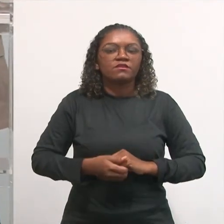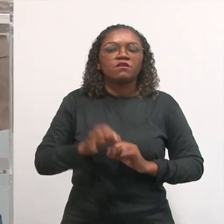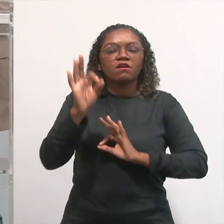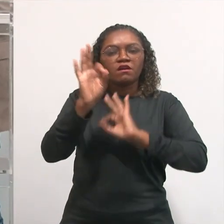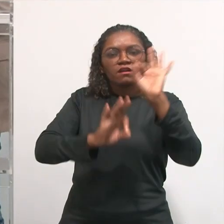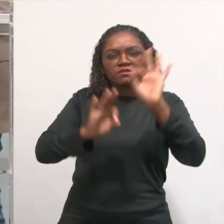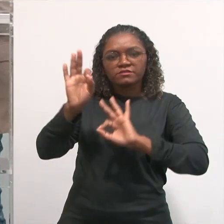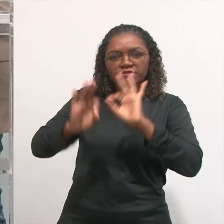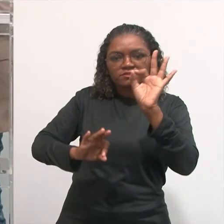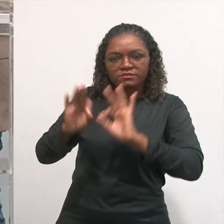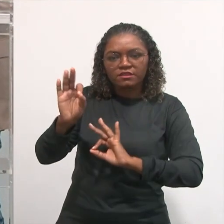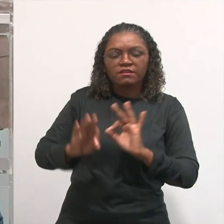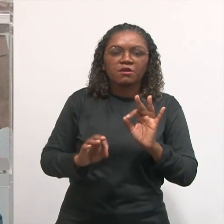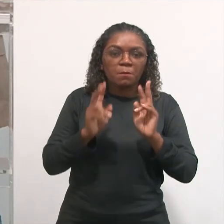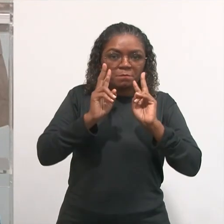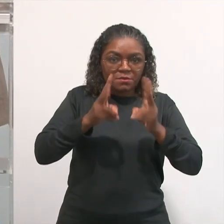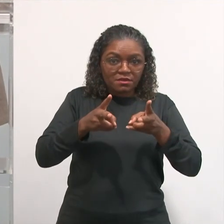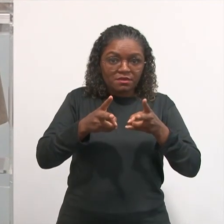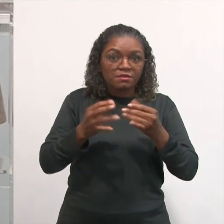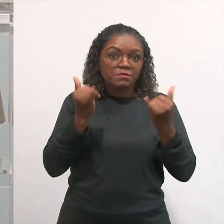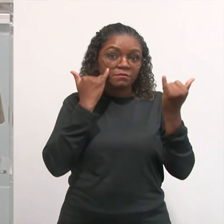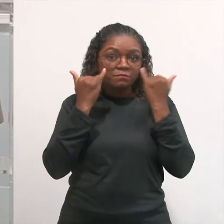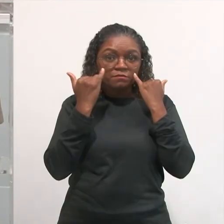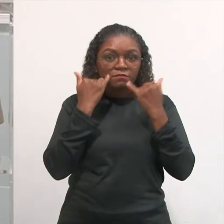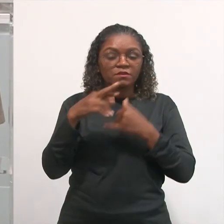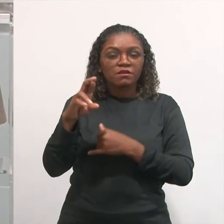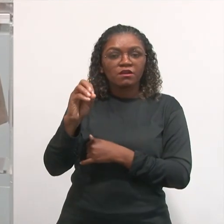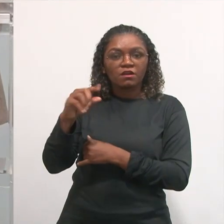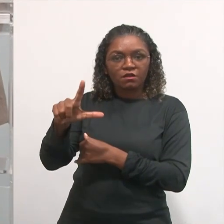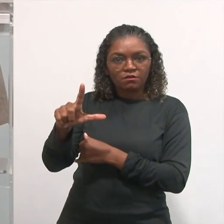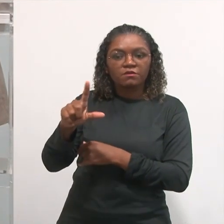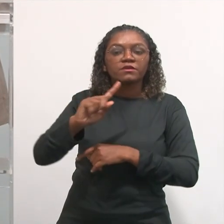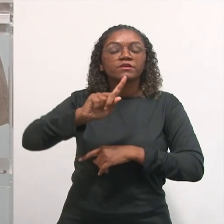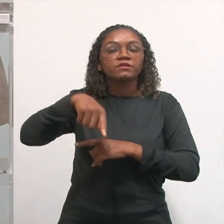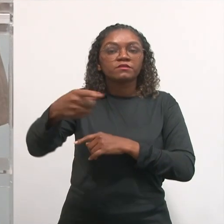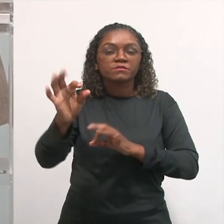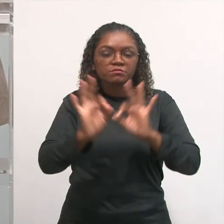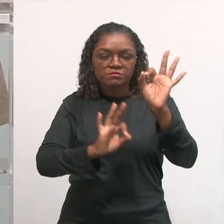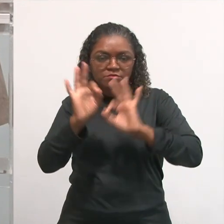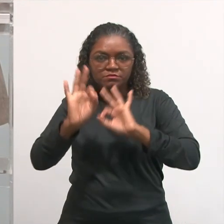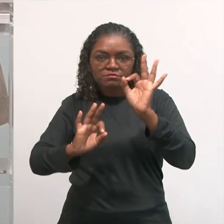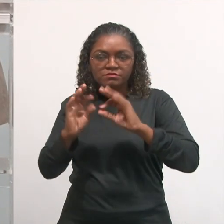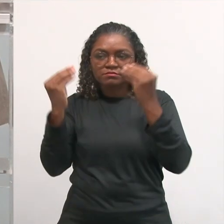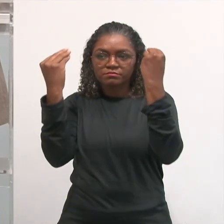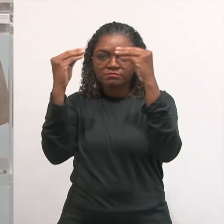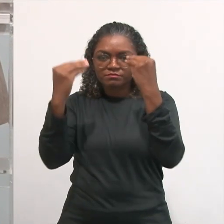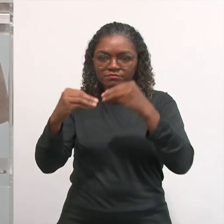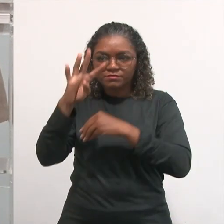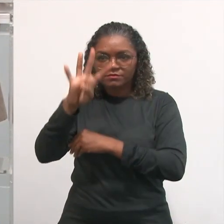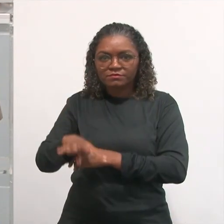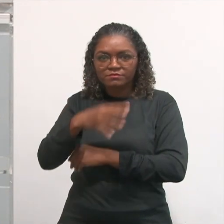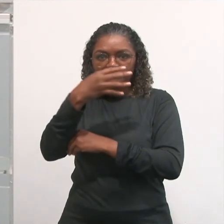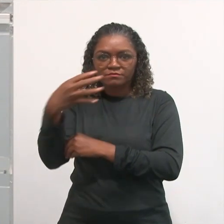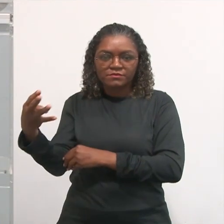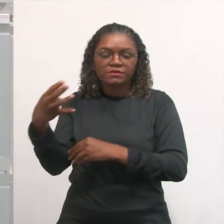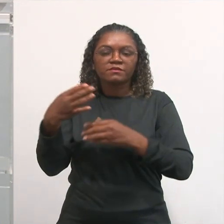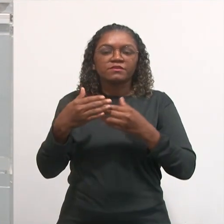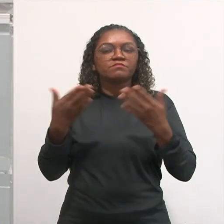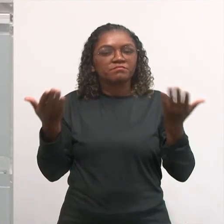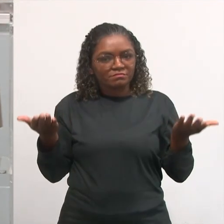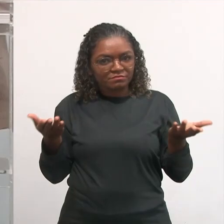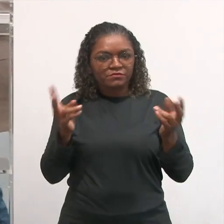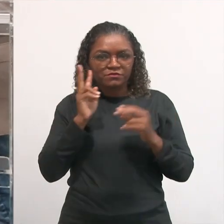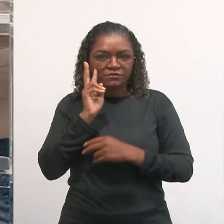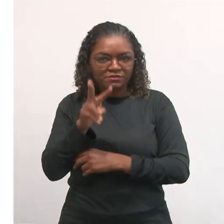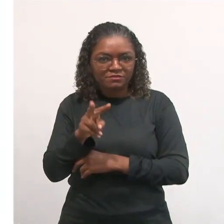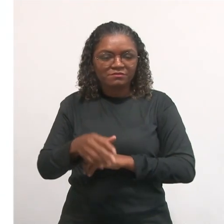organizar aqueles hall de dados que a gente teve no slide anterior, a gente vai organizar eles para que eles fiquem de forma mais visíveis.